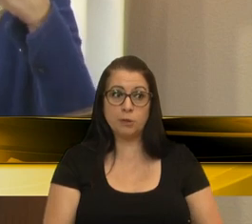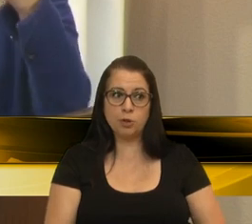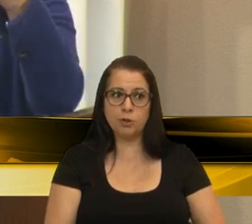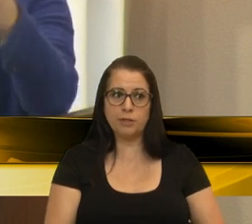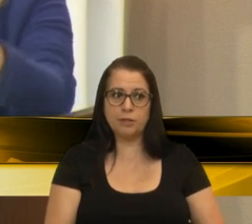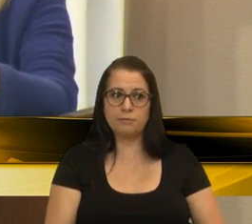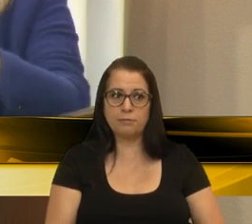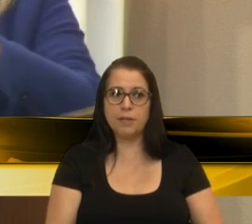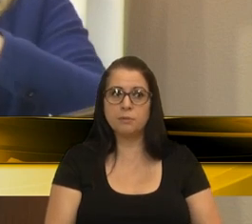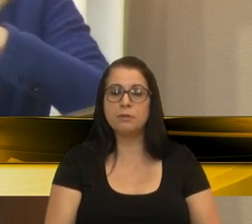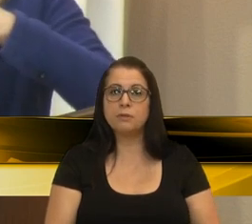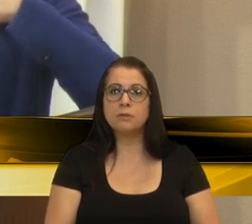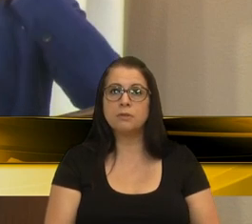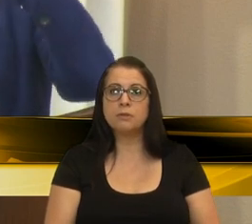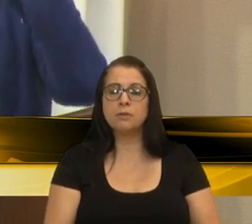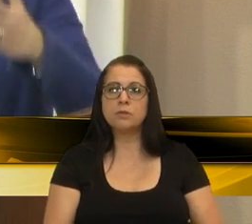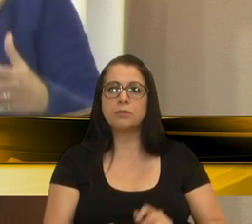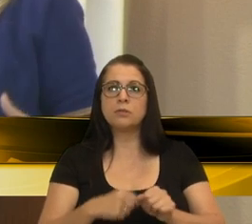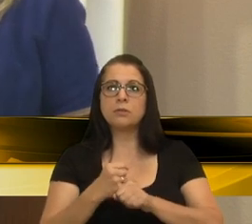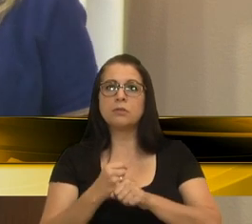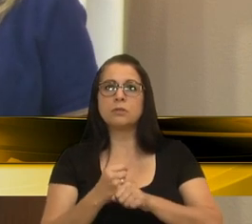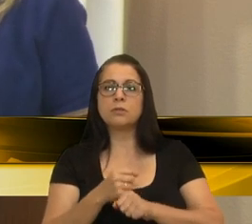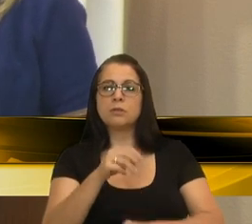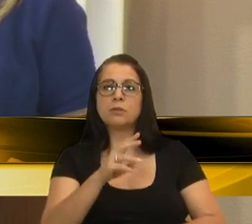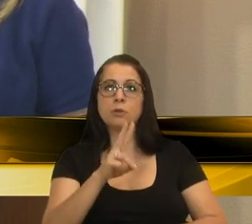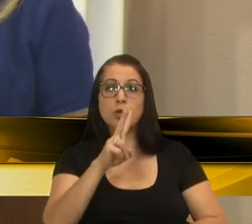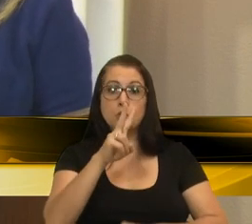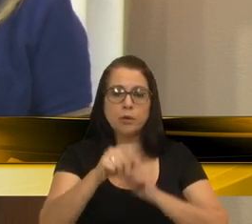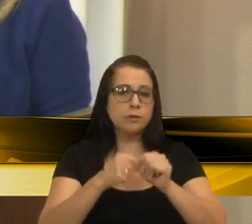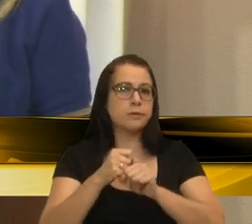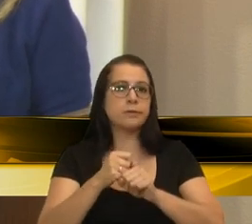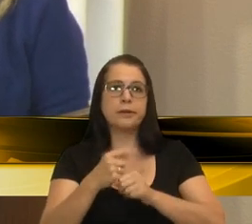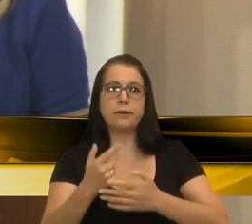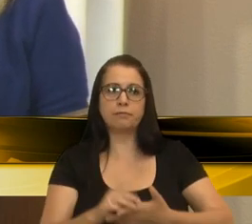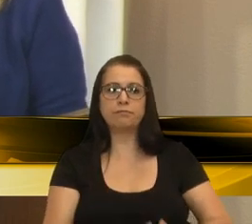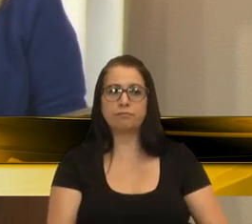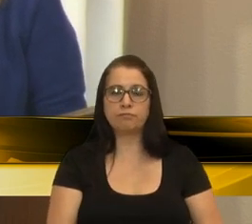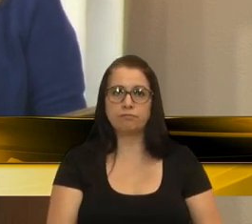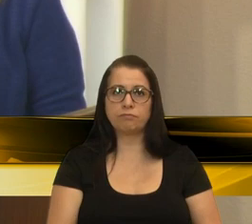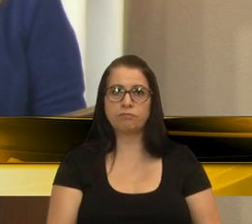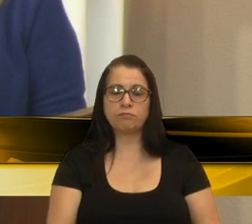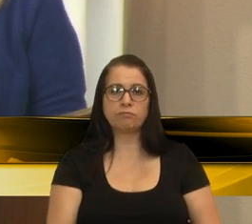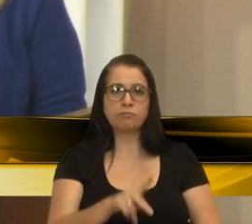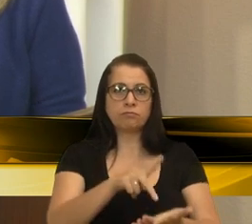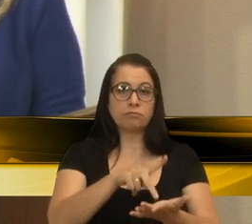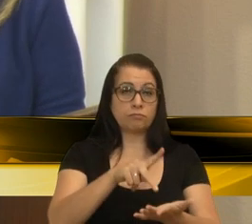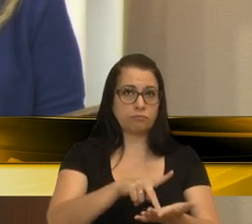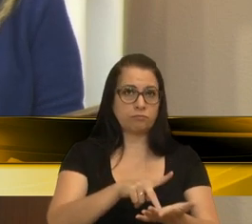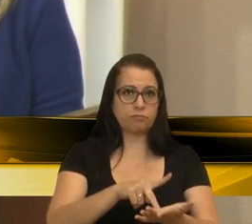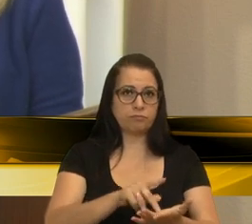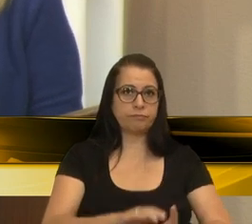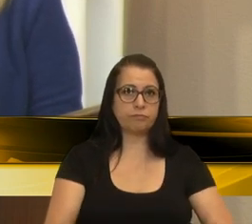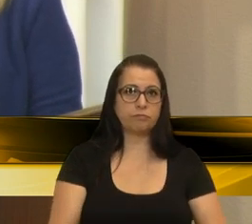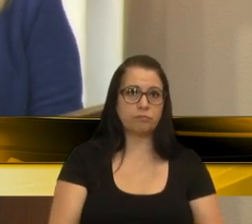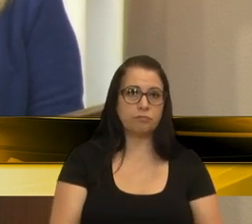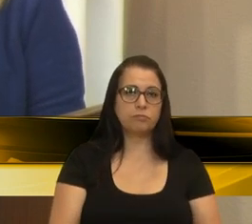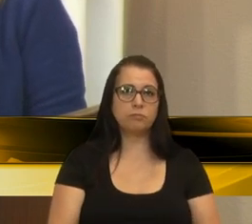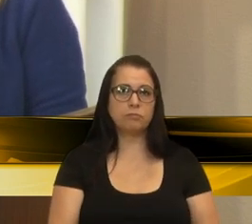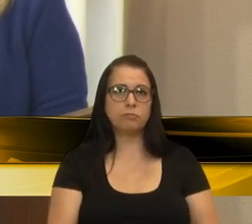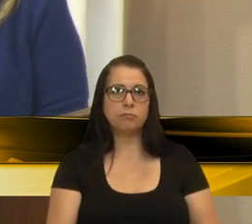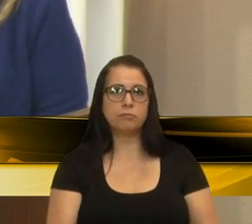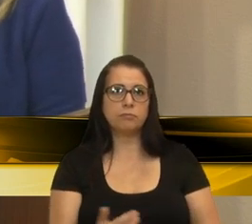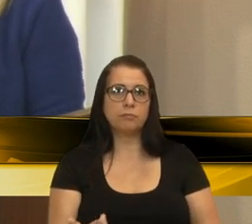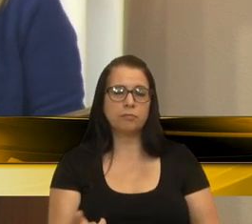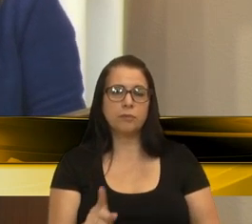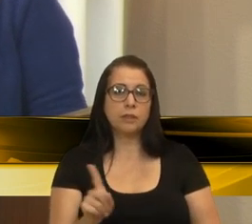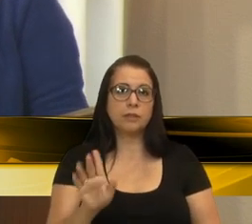ela ser anual ou ser bianual, para que a gente, de fato, evolua nesse assunto. E a gente